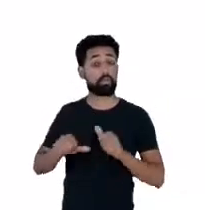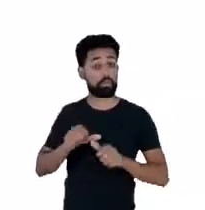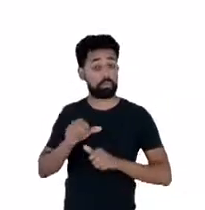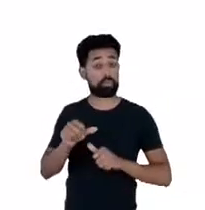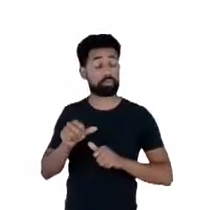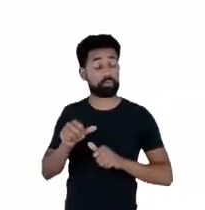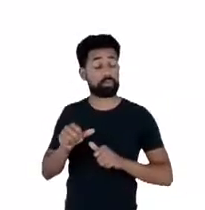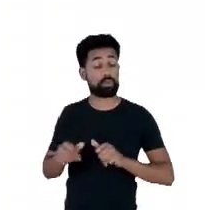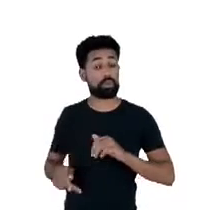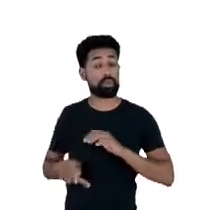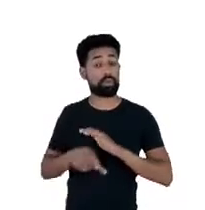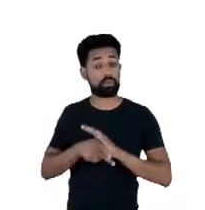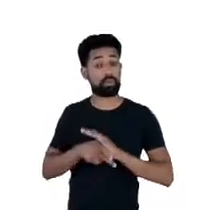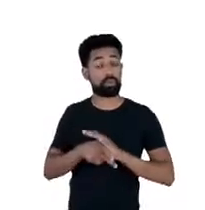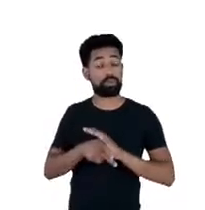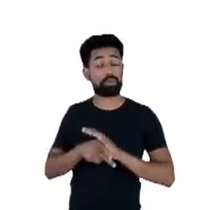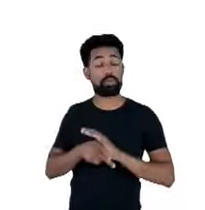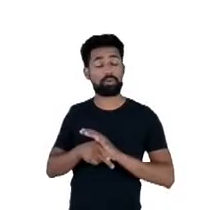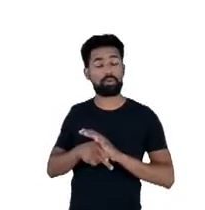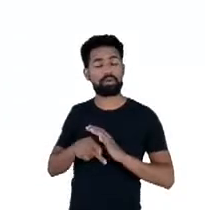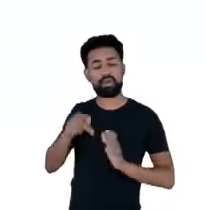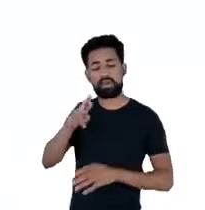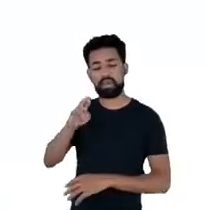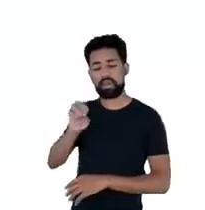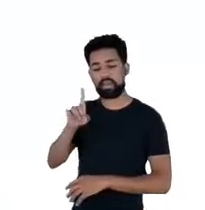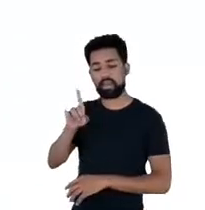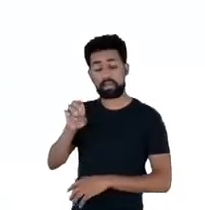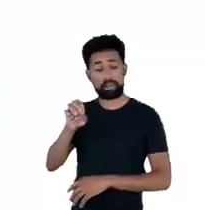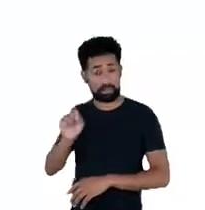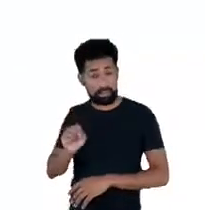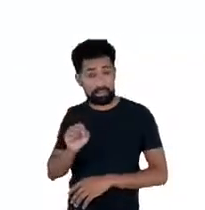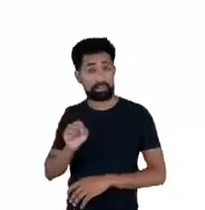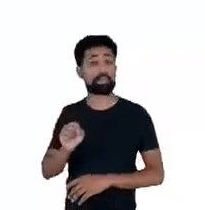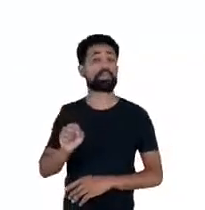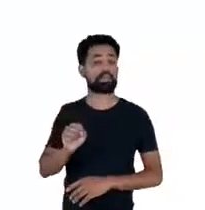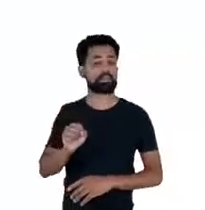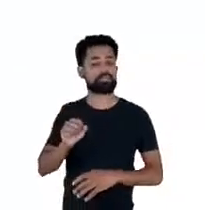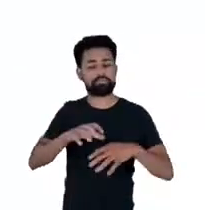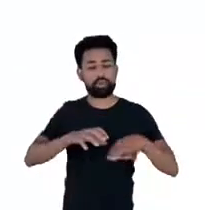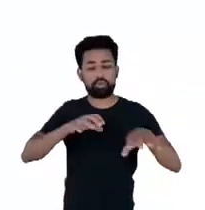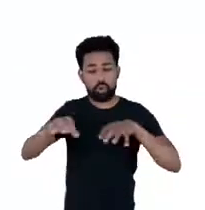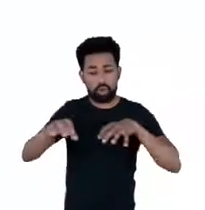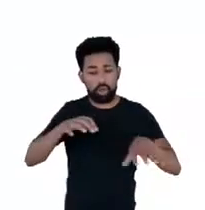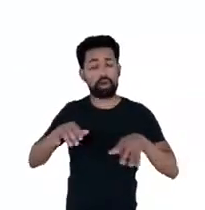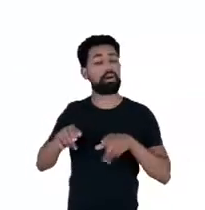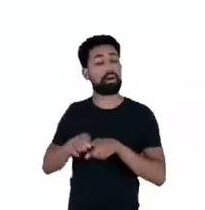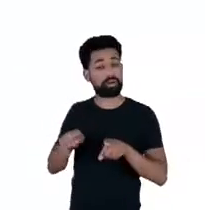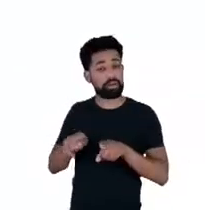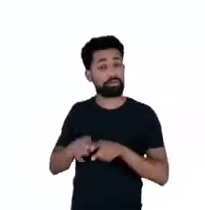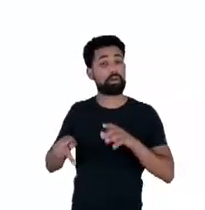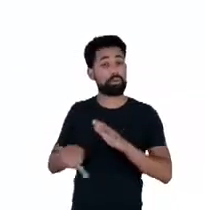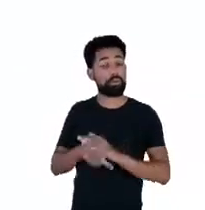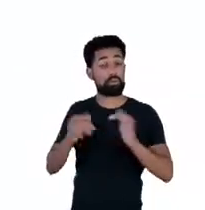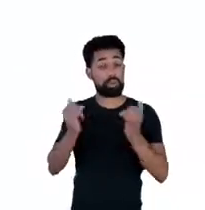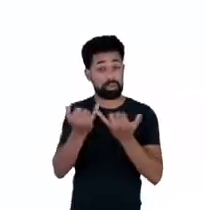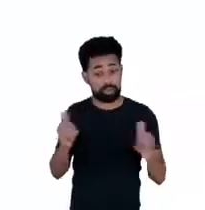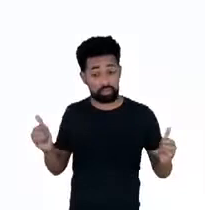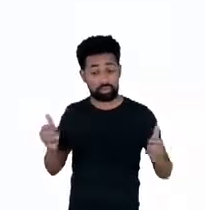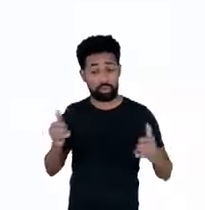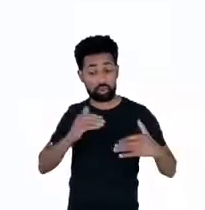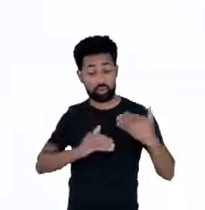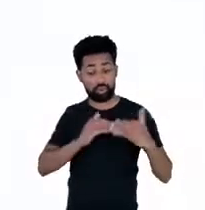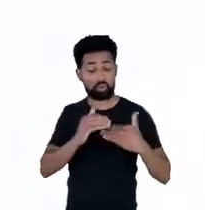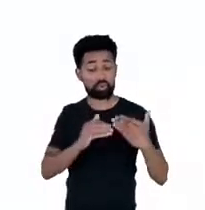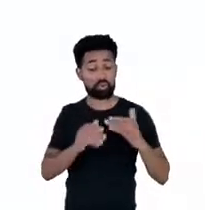para micro-redes, redes DC locais e energia pela internet. A construção de